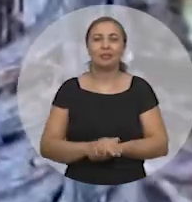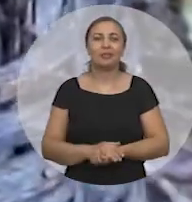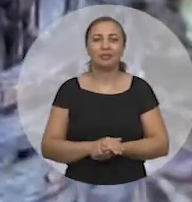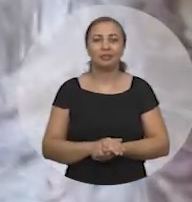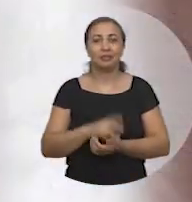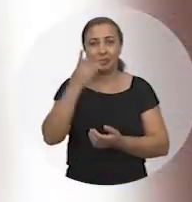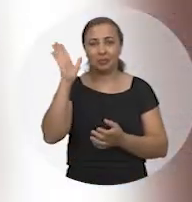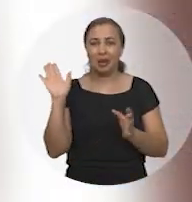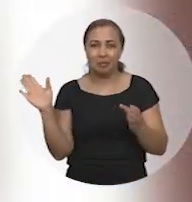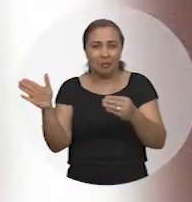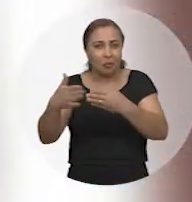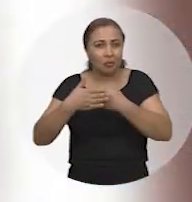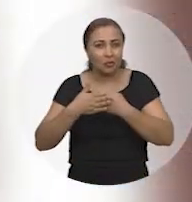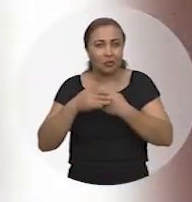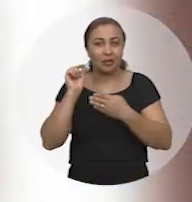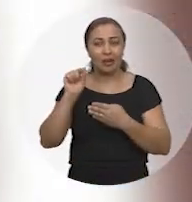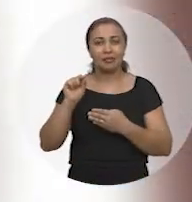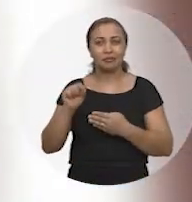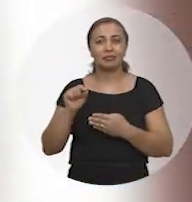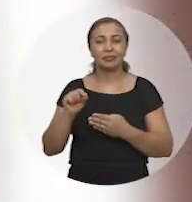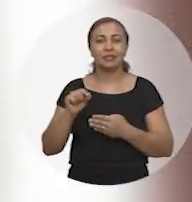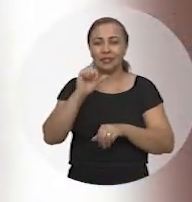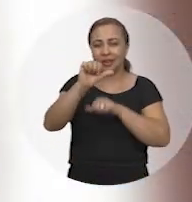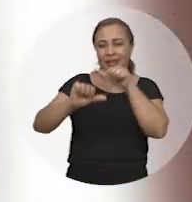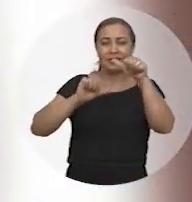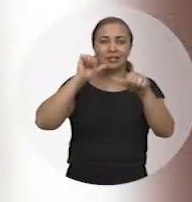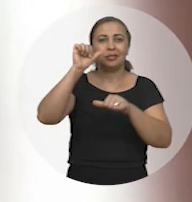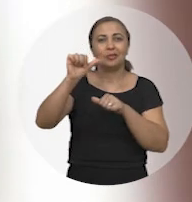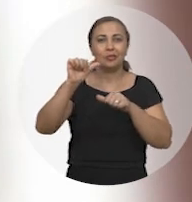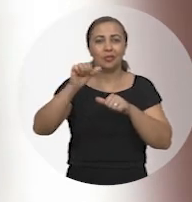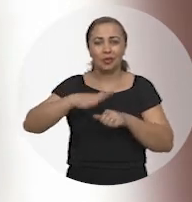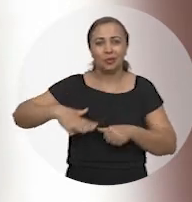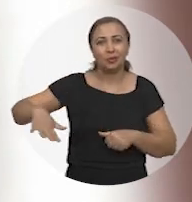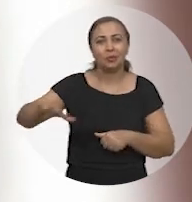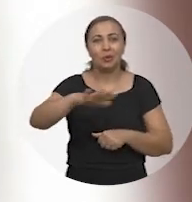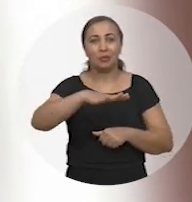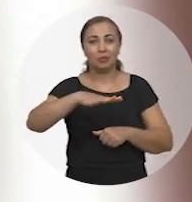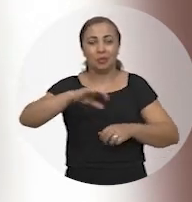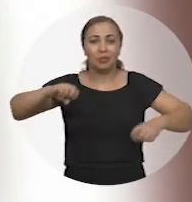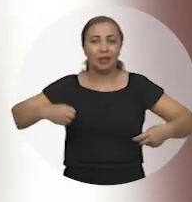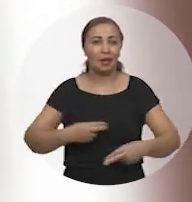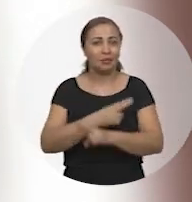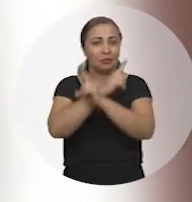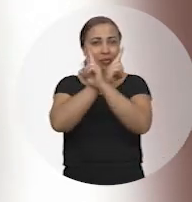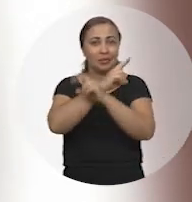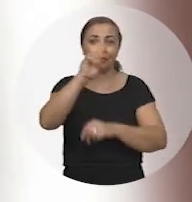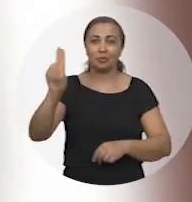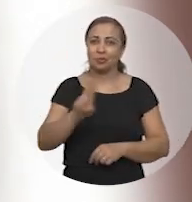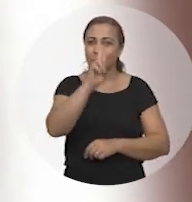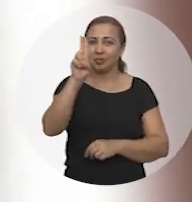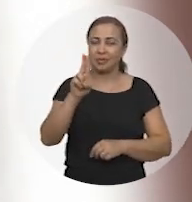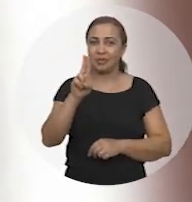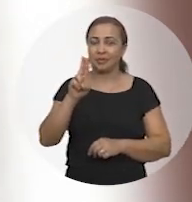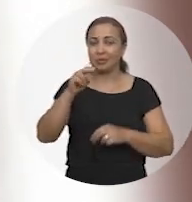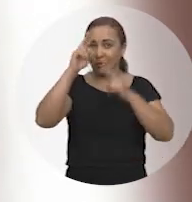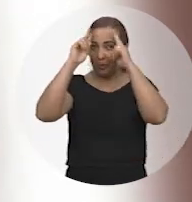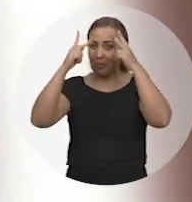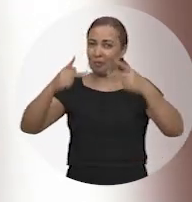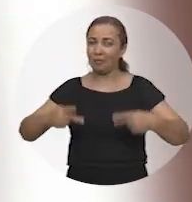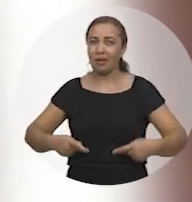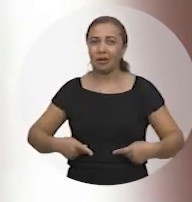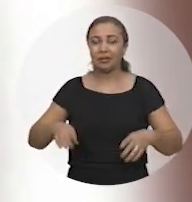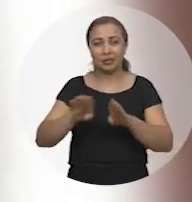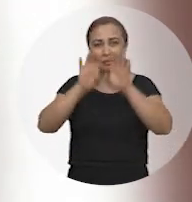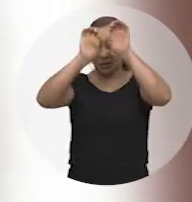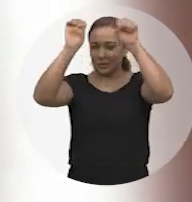esse pessoal. A importância de protegermos aquilo que é desenvolvido no âmbito da UESB, utilizando recursos humanos